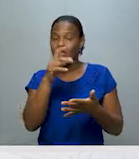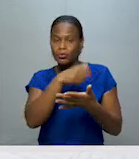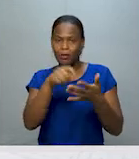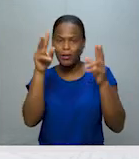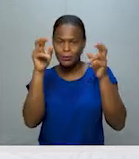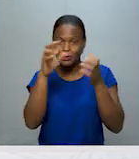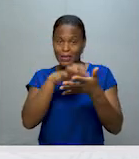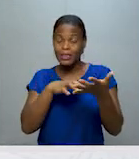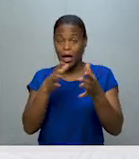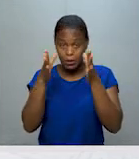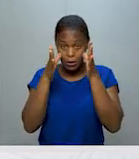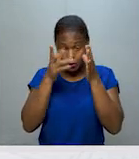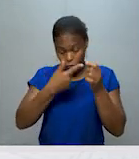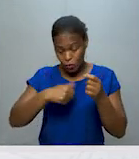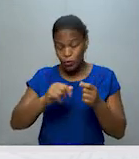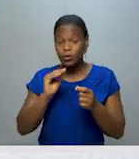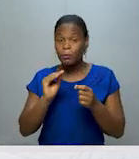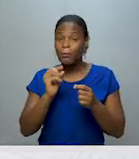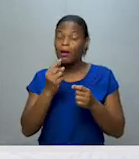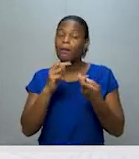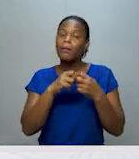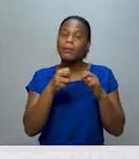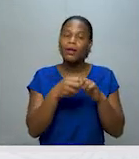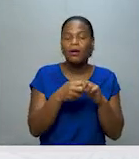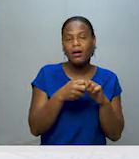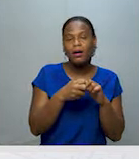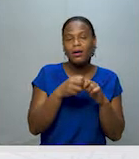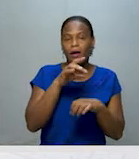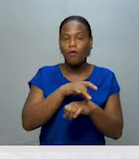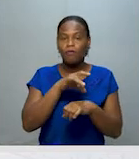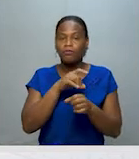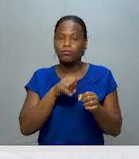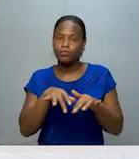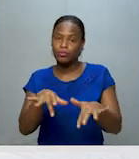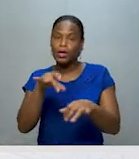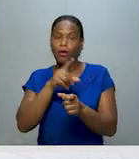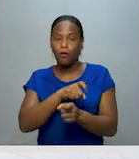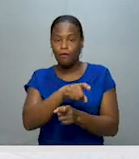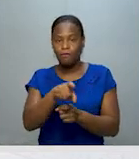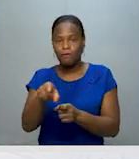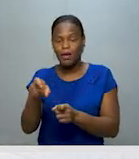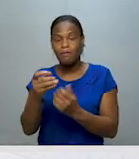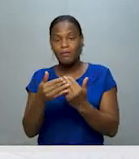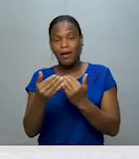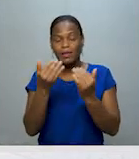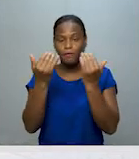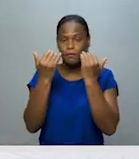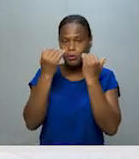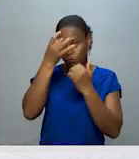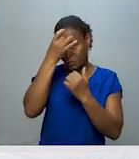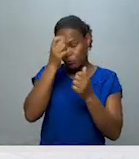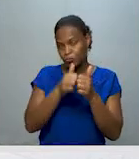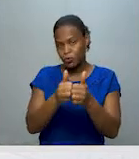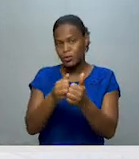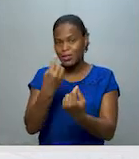a nossa atenção para a problemática da pandemia da Covid-19, mediante informações e opiniões acompanhadas